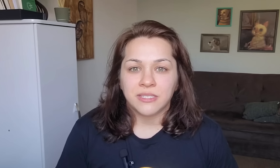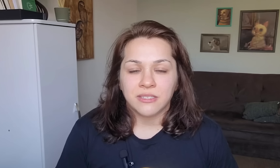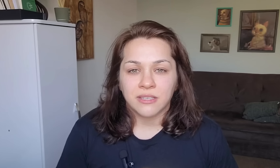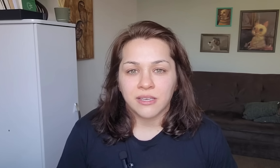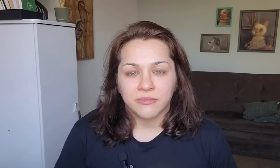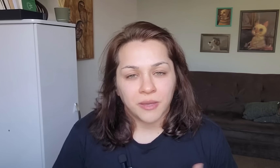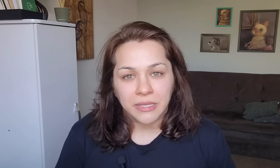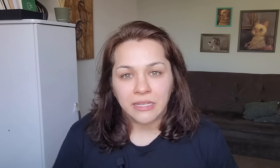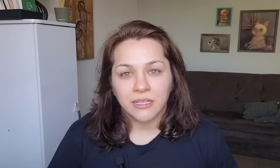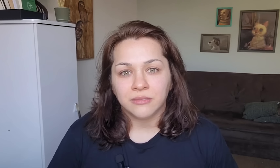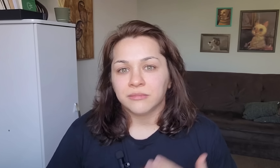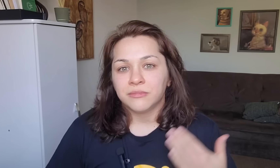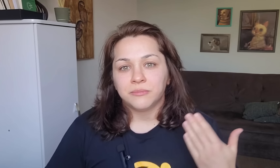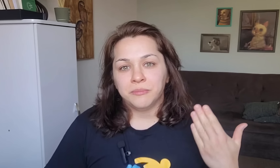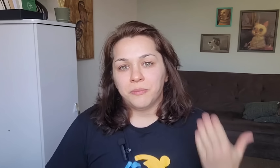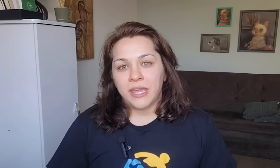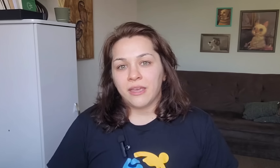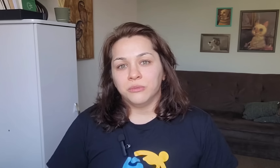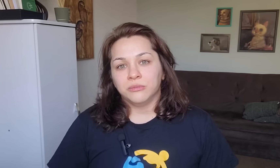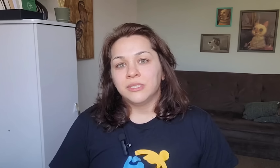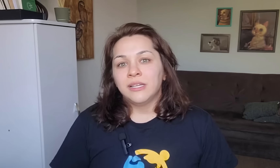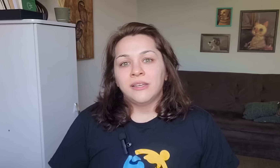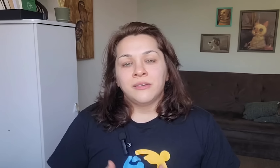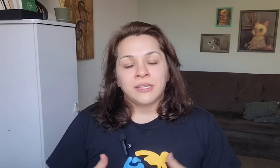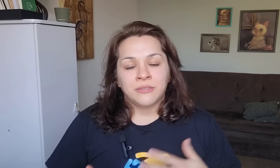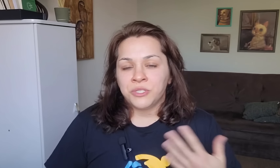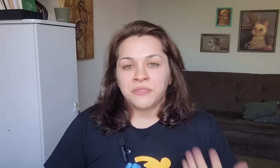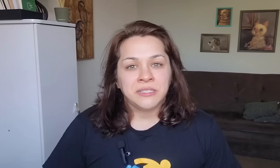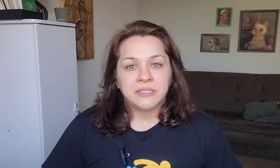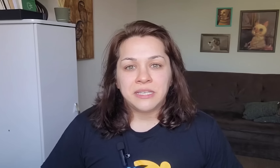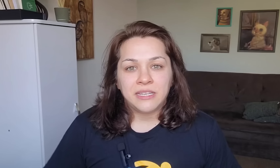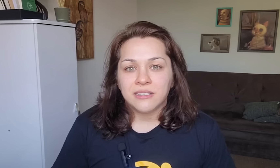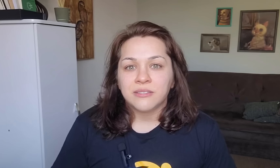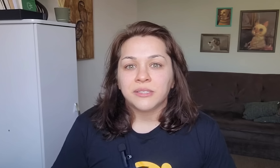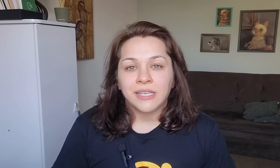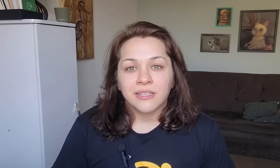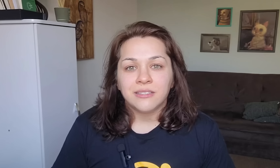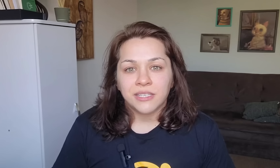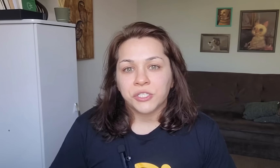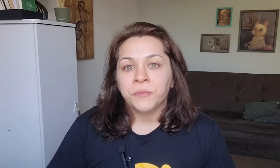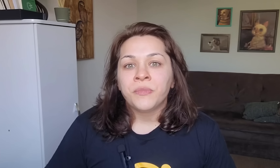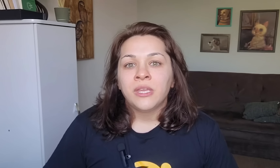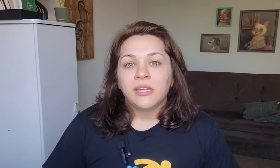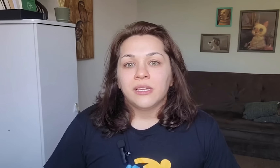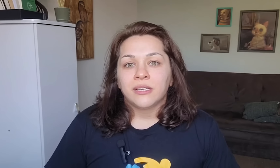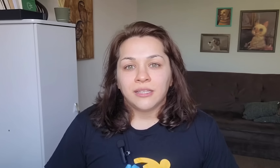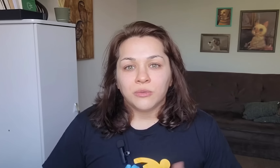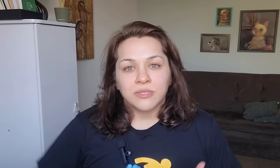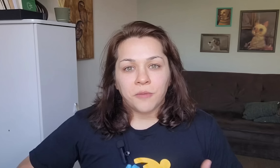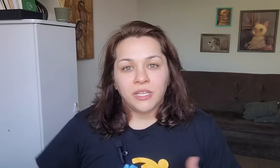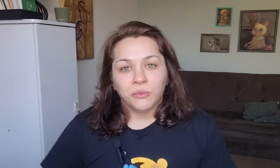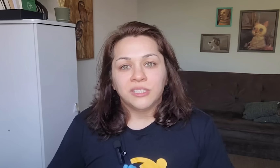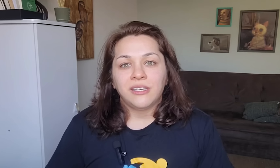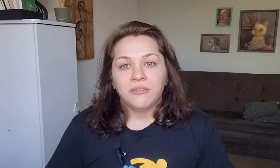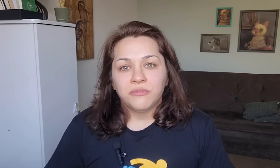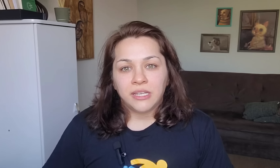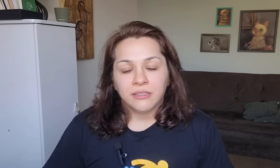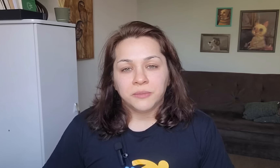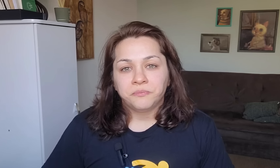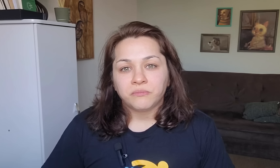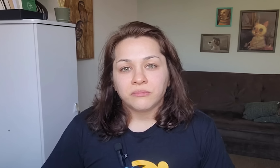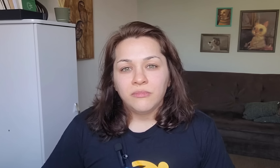às vezes é família, emprego, questões financeiras, o que quer que seja. Cada um sabe da luta